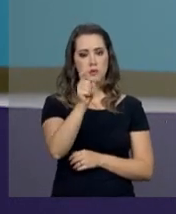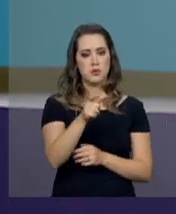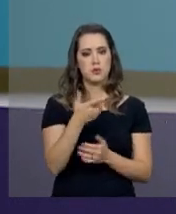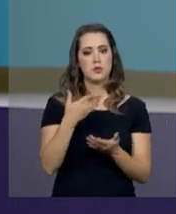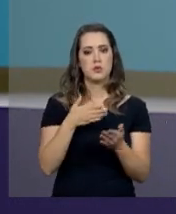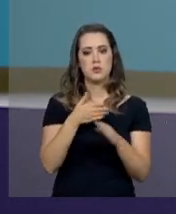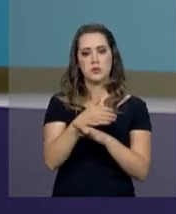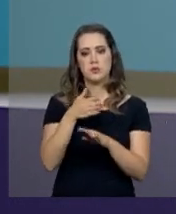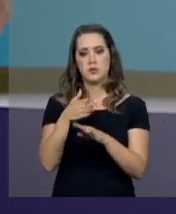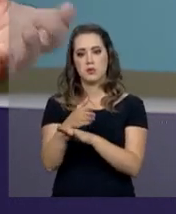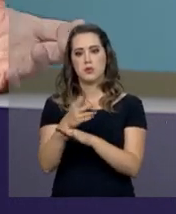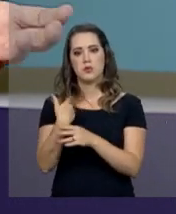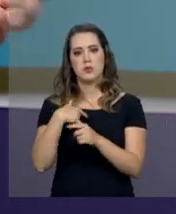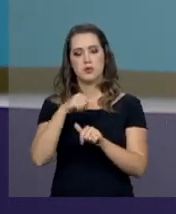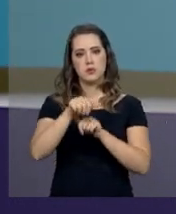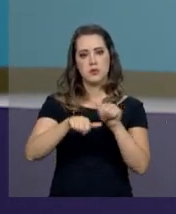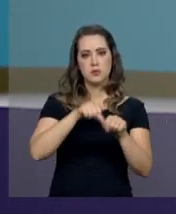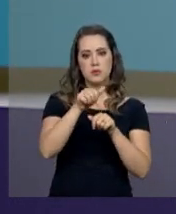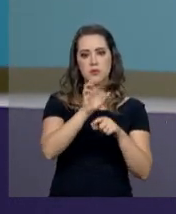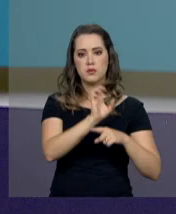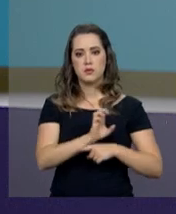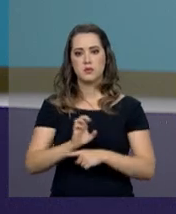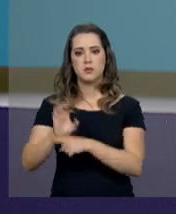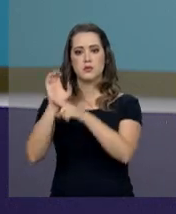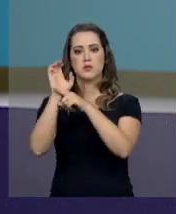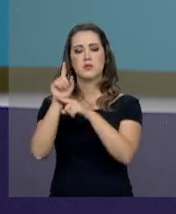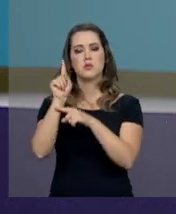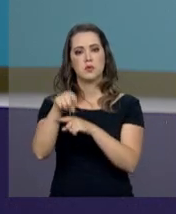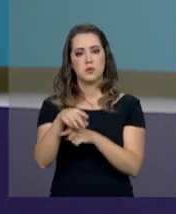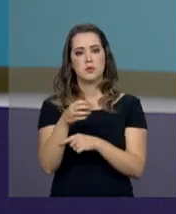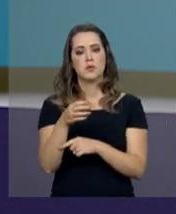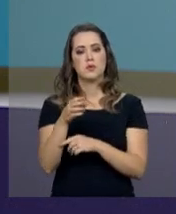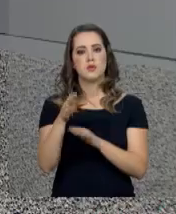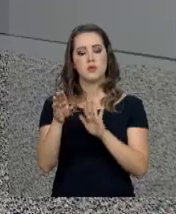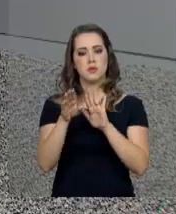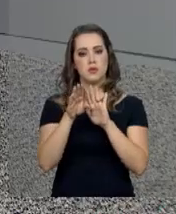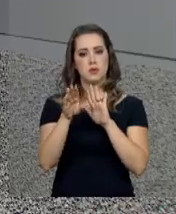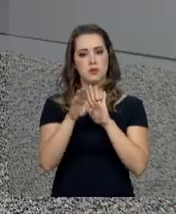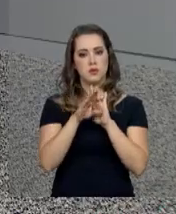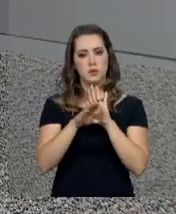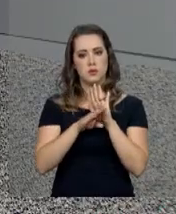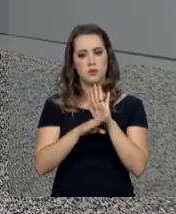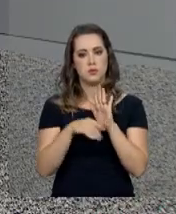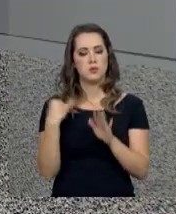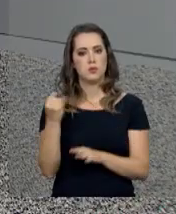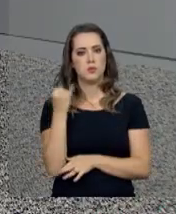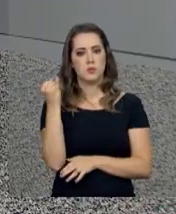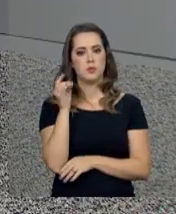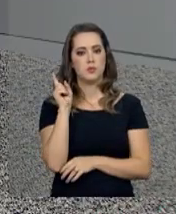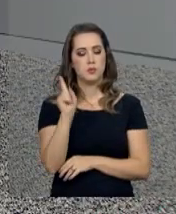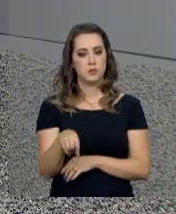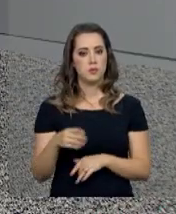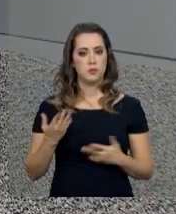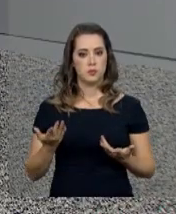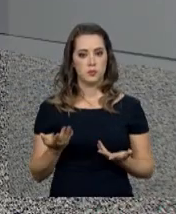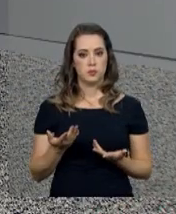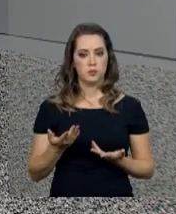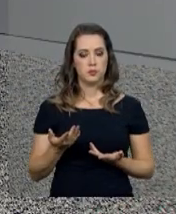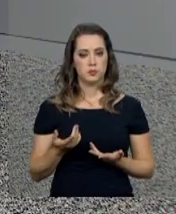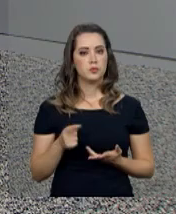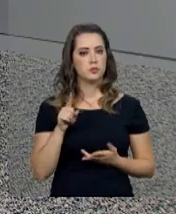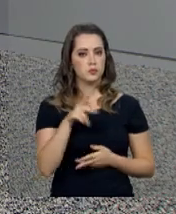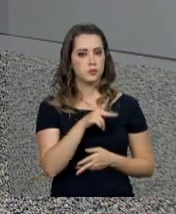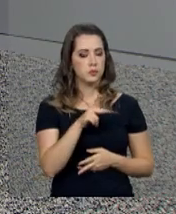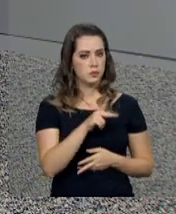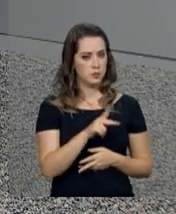processo de interiorização não é um processo bem interessante força tarefa em uma força-tarefa é eu acho que o